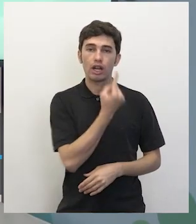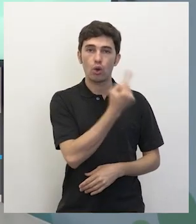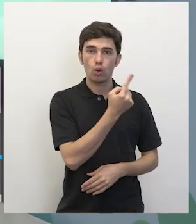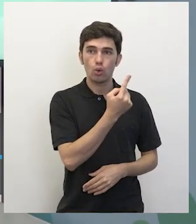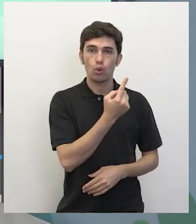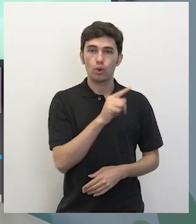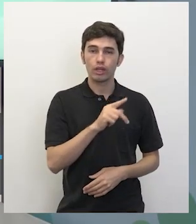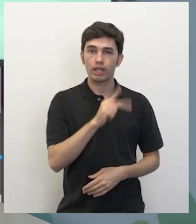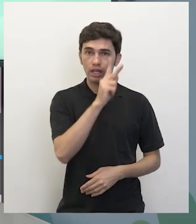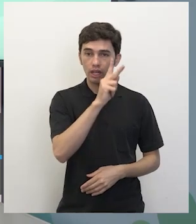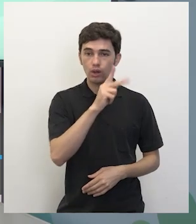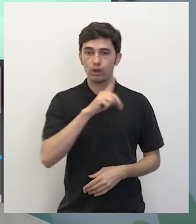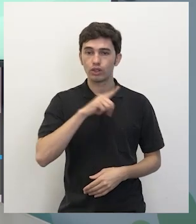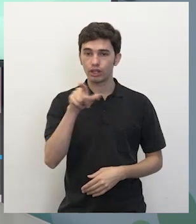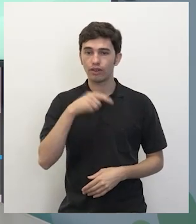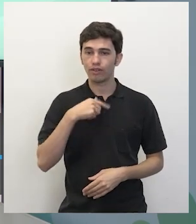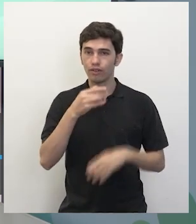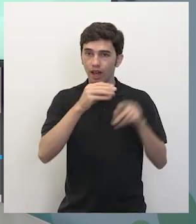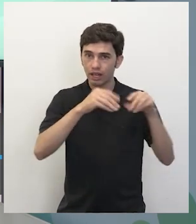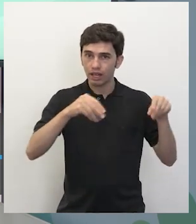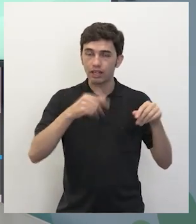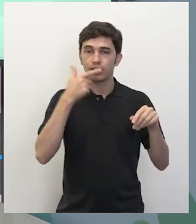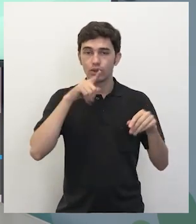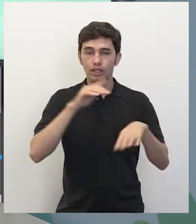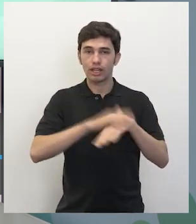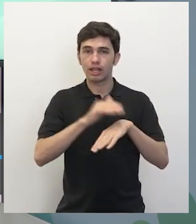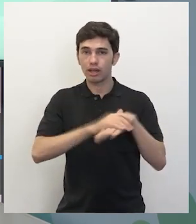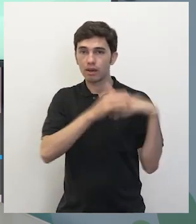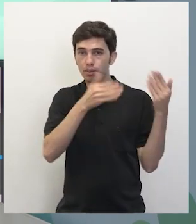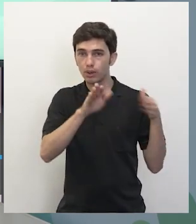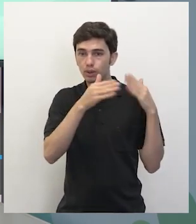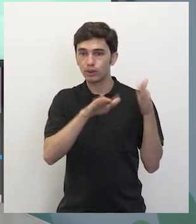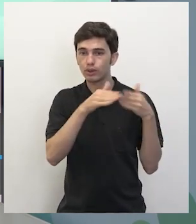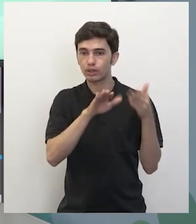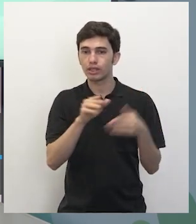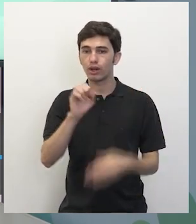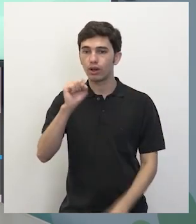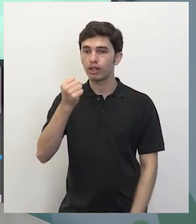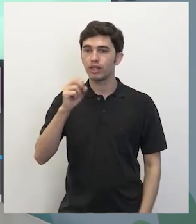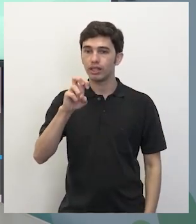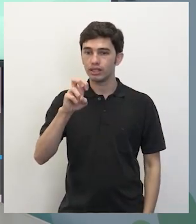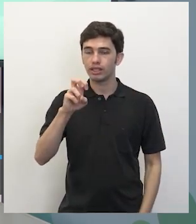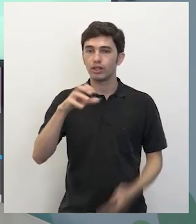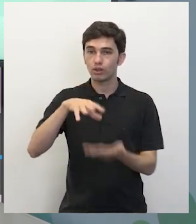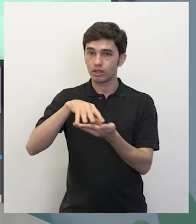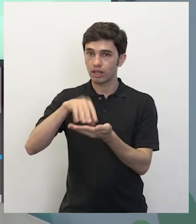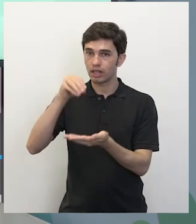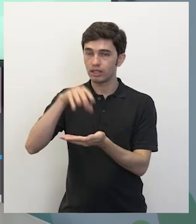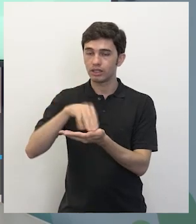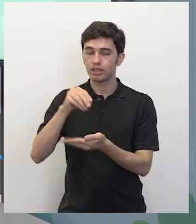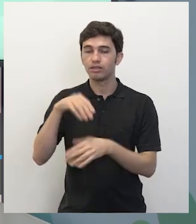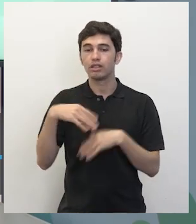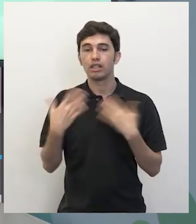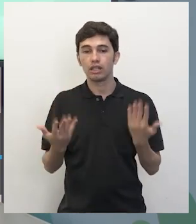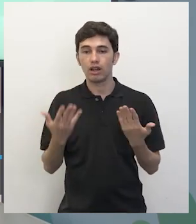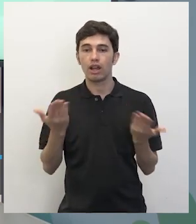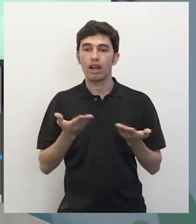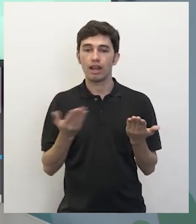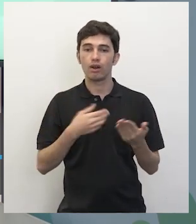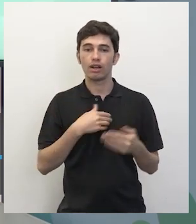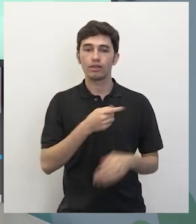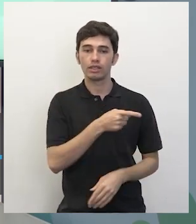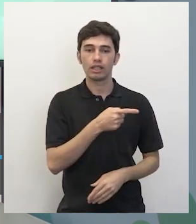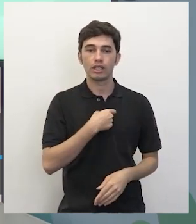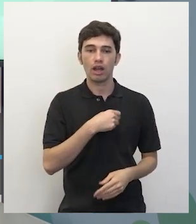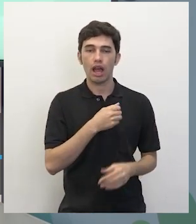consegue produzir 85 salgadinhos, tá? A gente descreve, aumenta a quantidade de farinha e, conceitualmente,